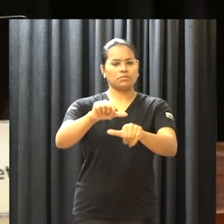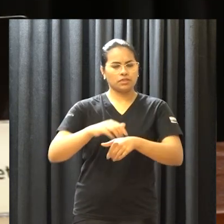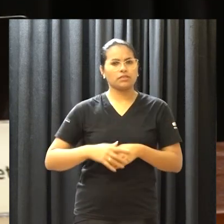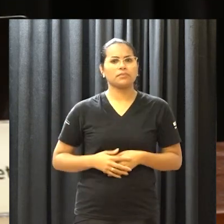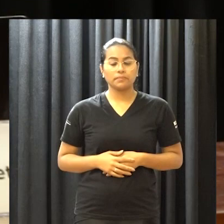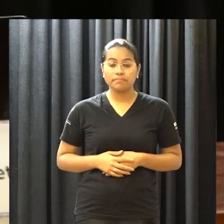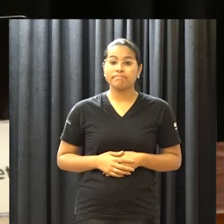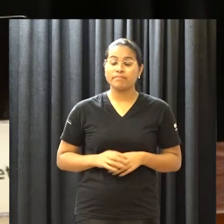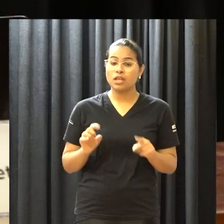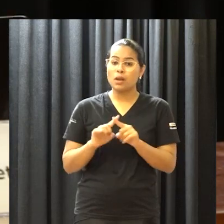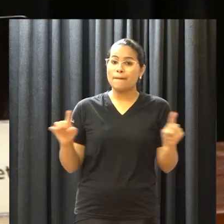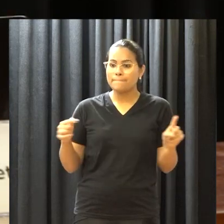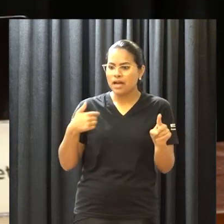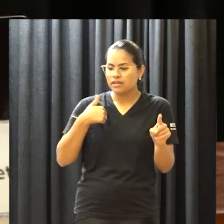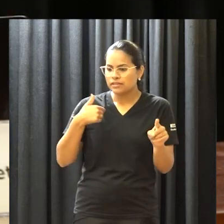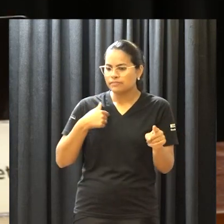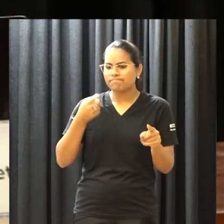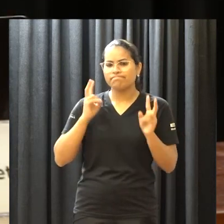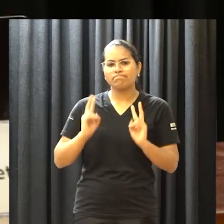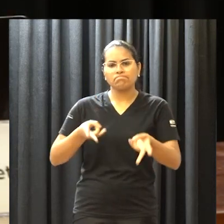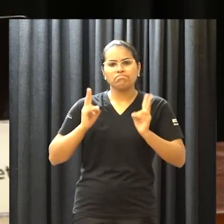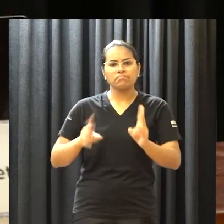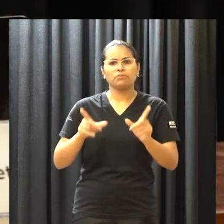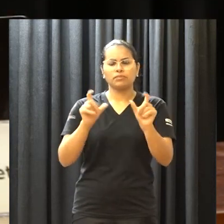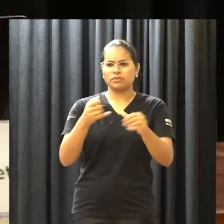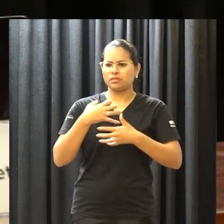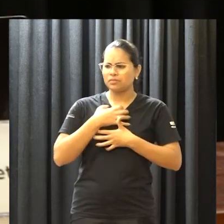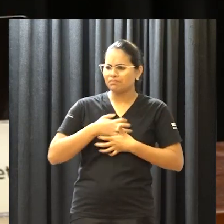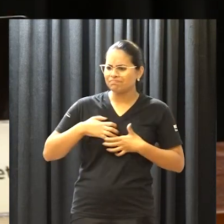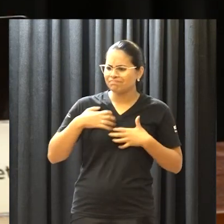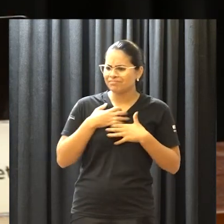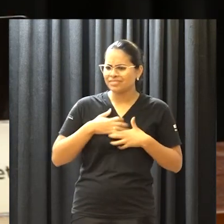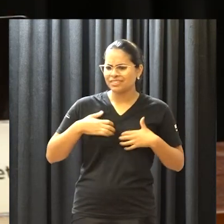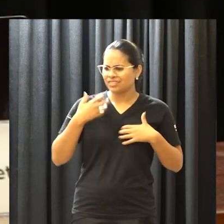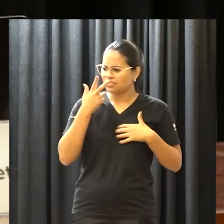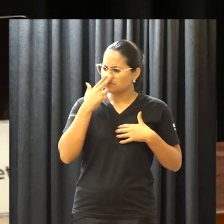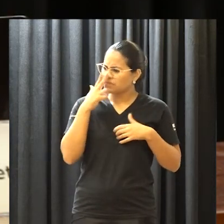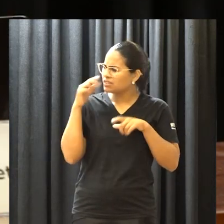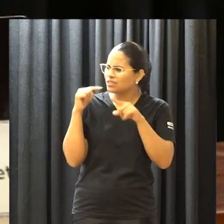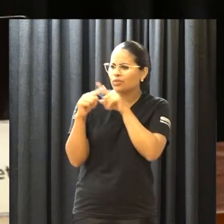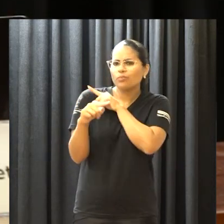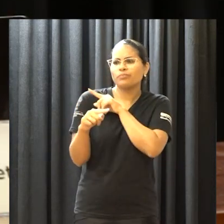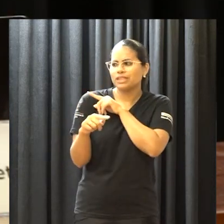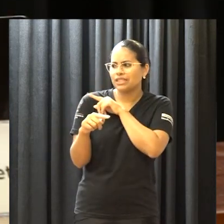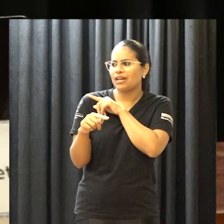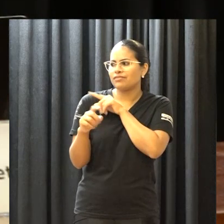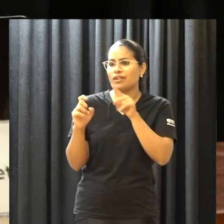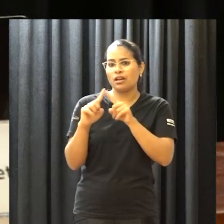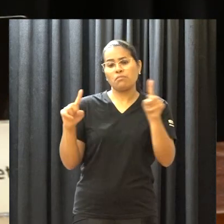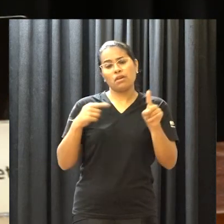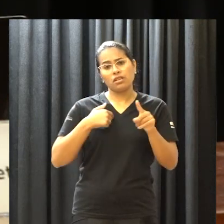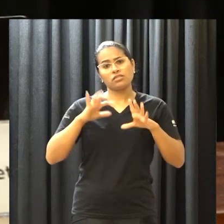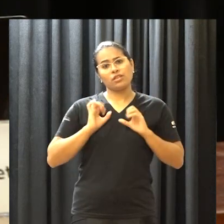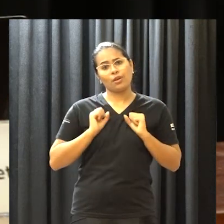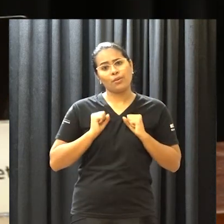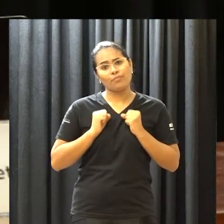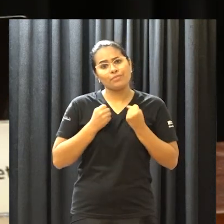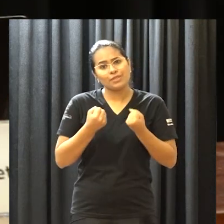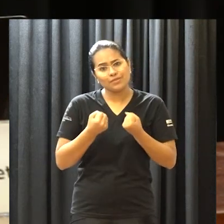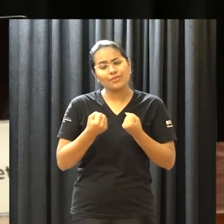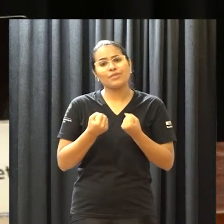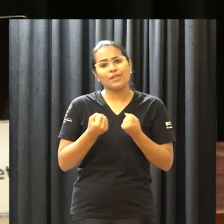muita sobrecarga e, por vezes, uma sensação de inadequação, por mais que eu me esforçasse para